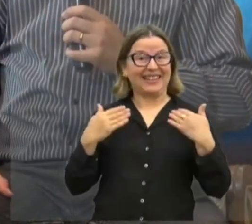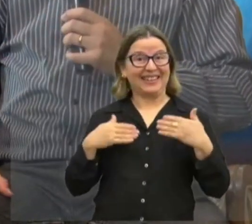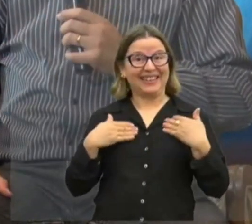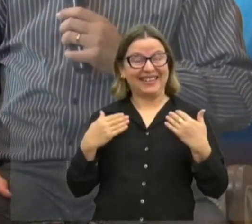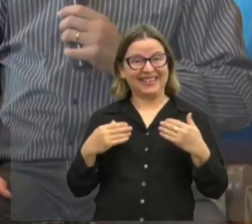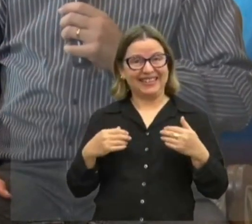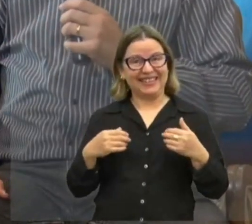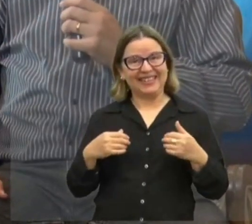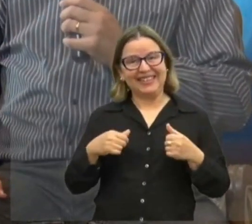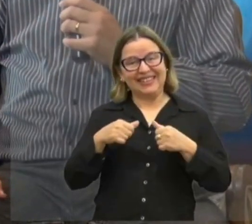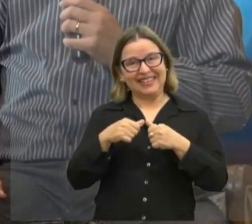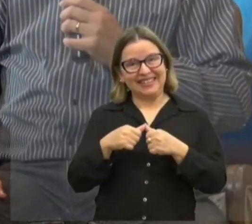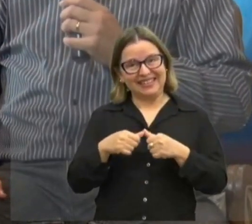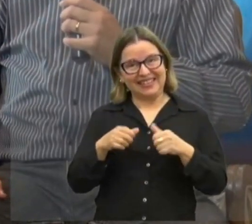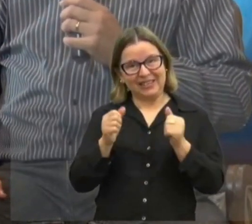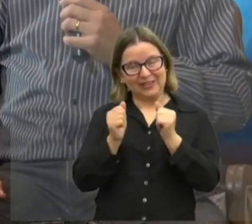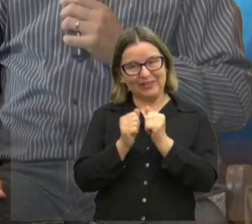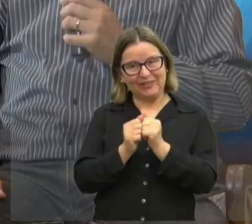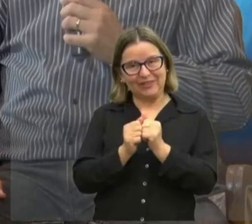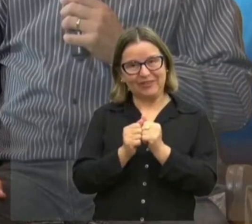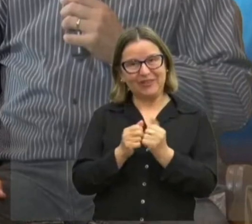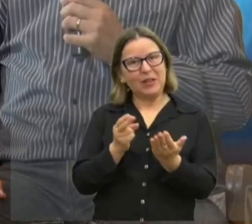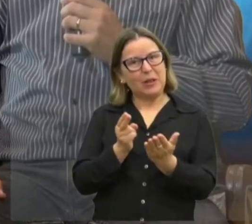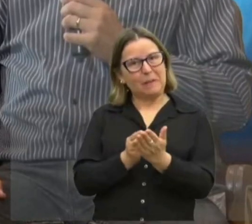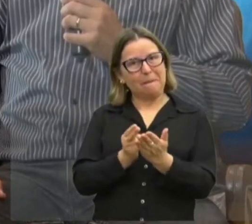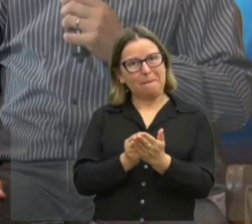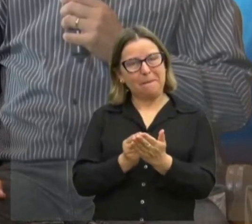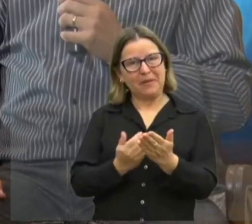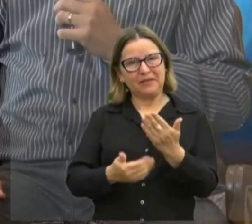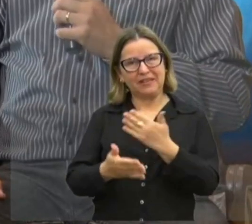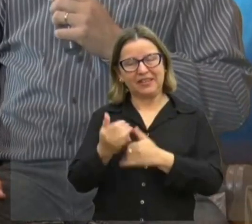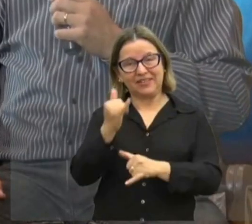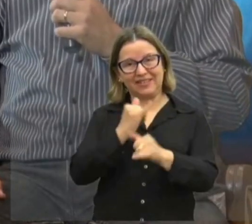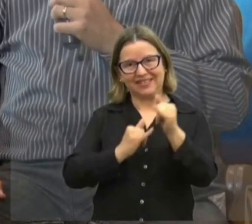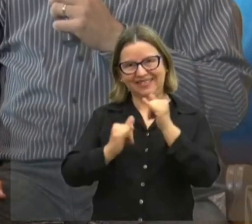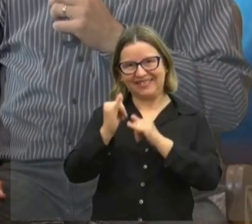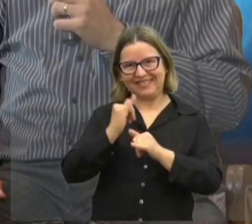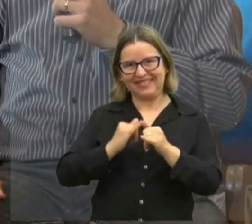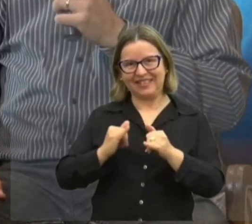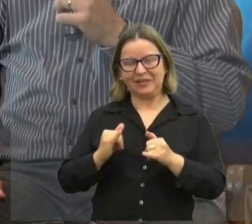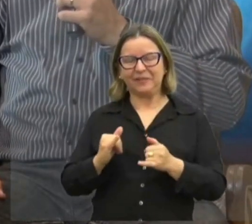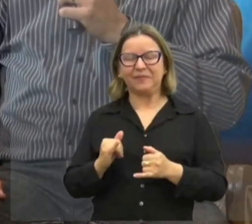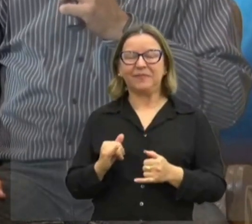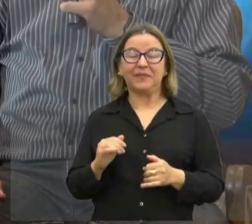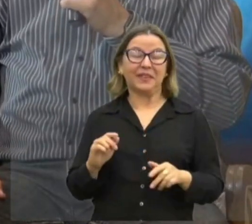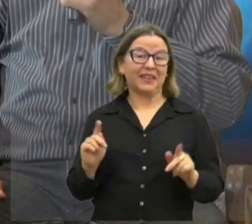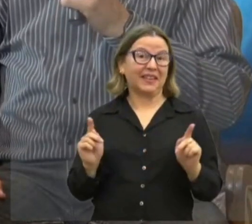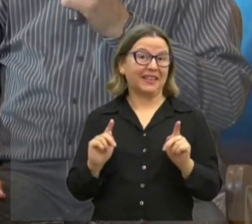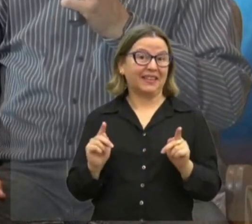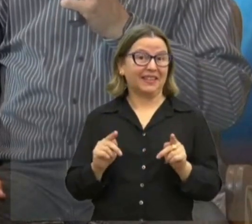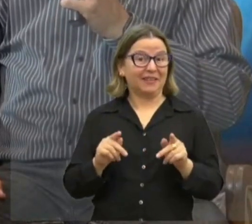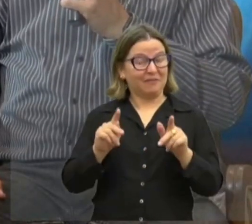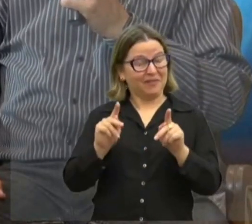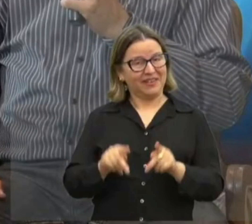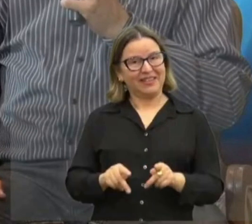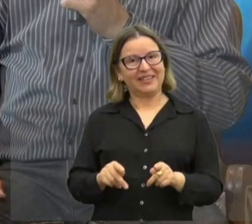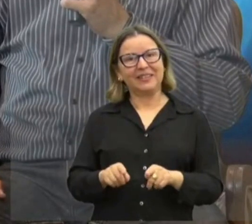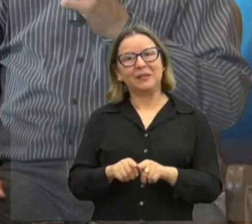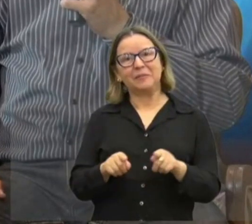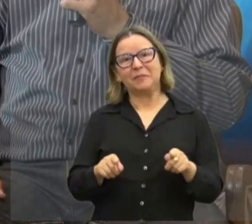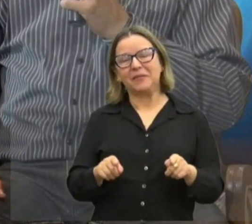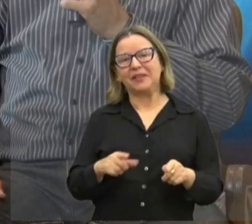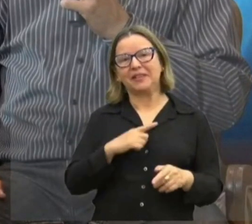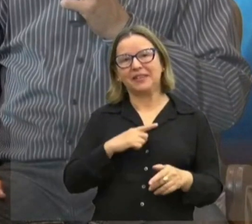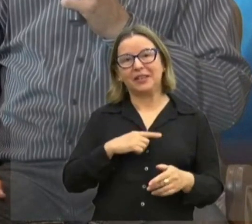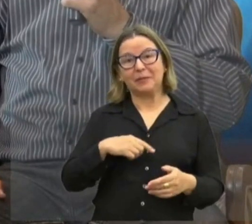reunir, ainda que seja de modo virtual, não presencial, Sim. mas na certeza de que nós temos